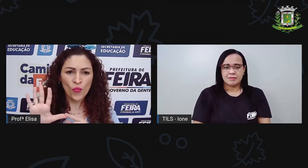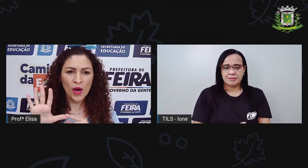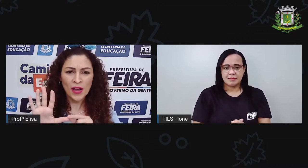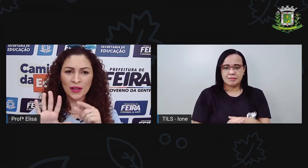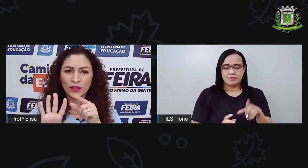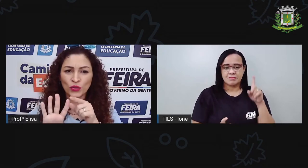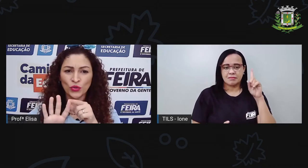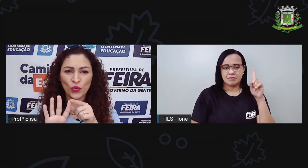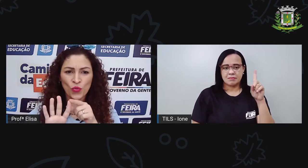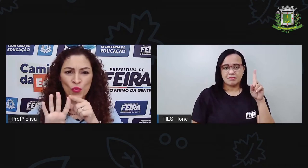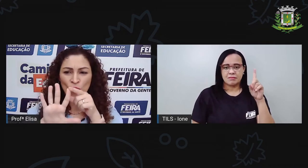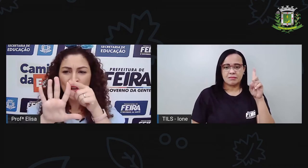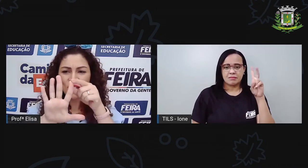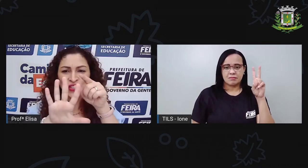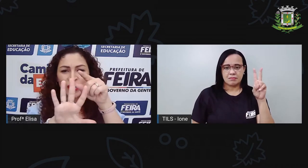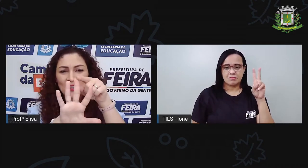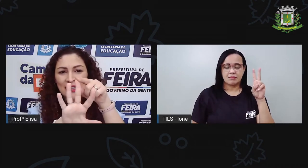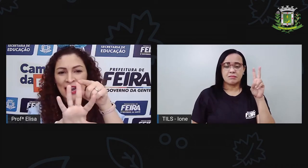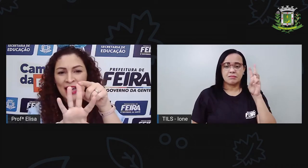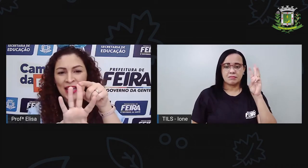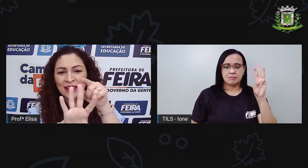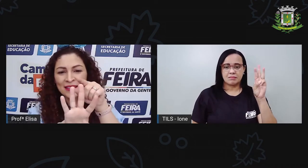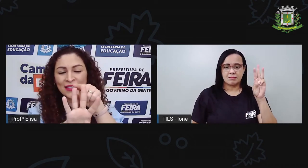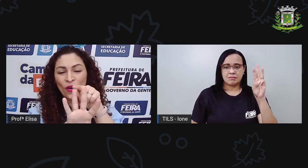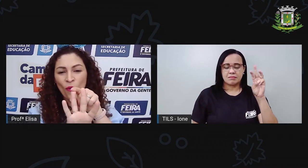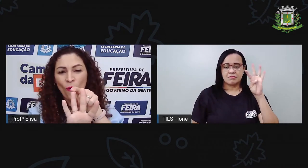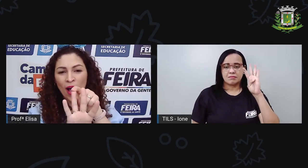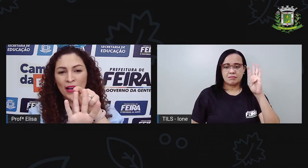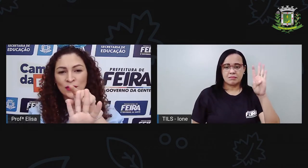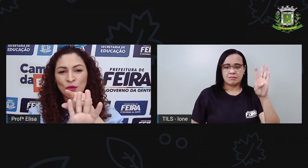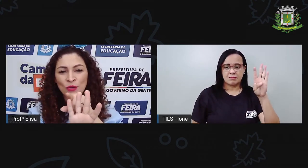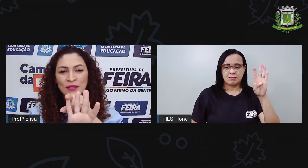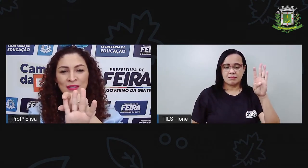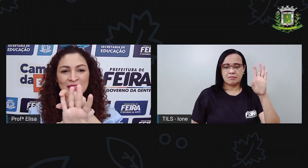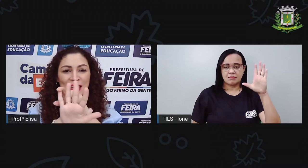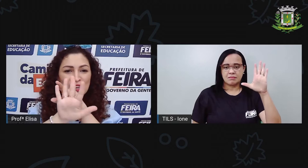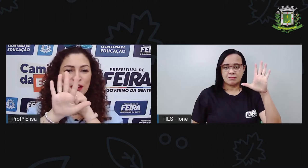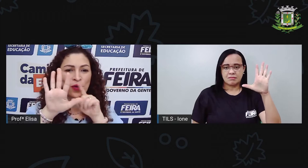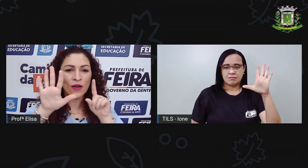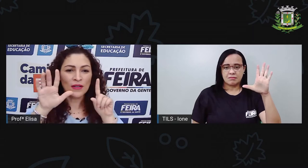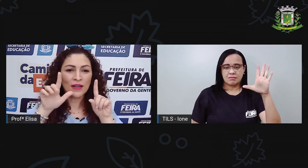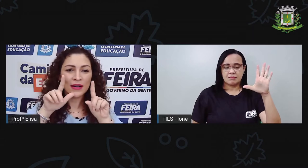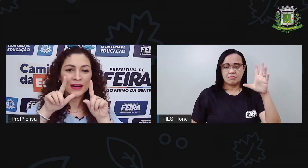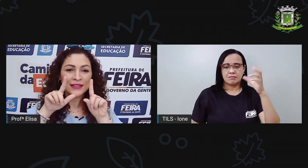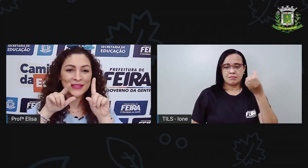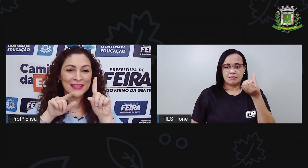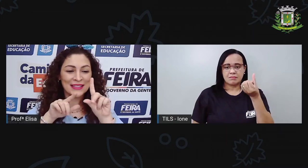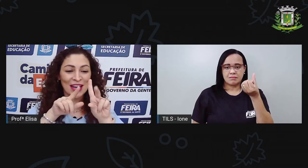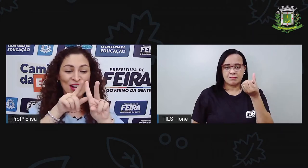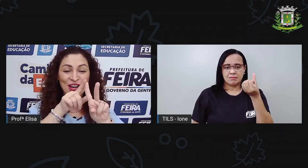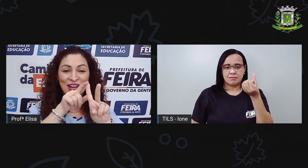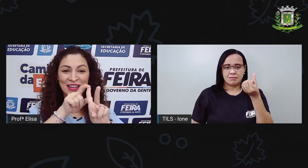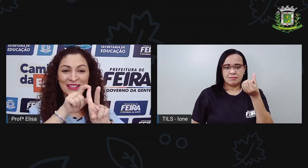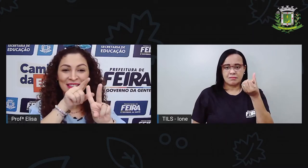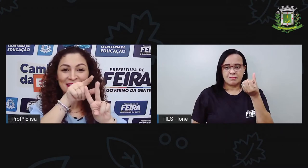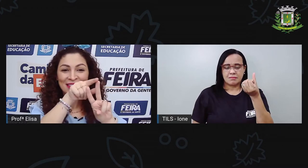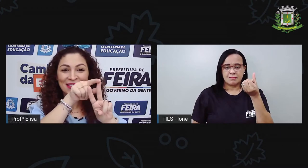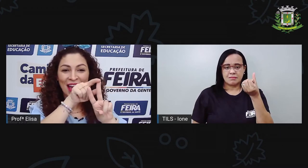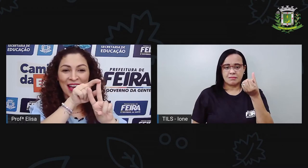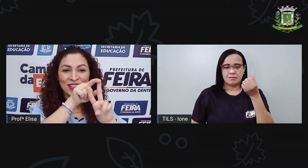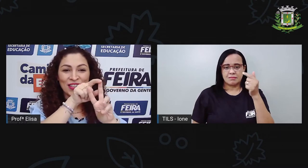é uma duas três quatro cinco seis